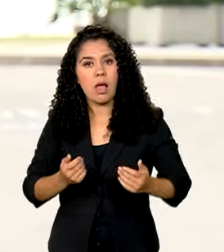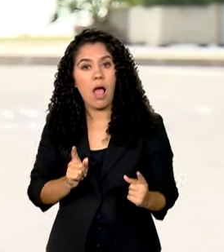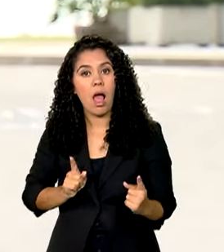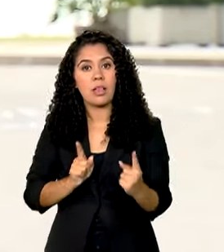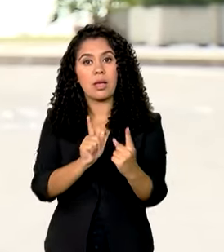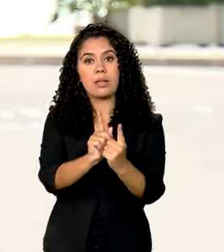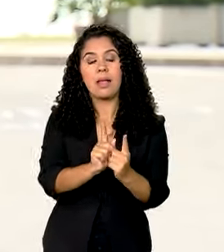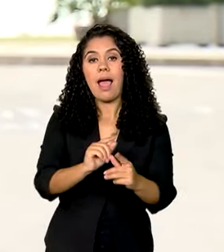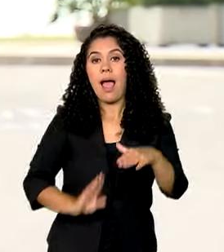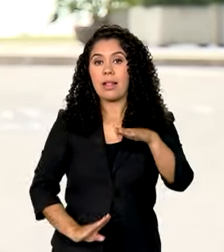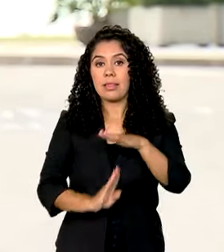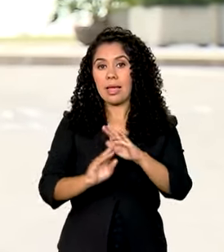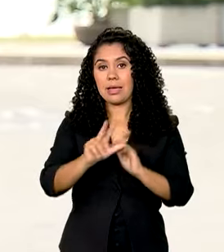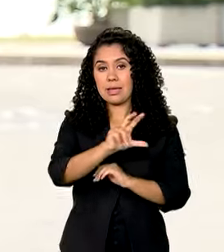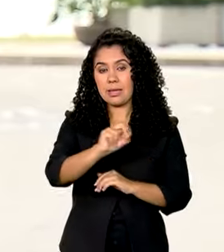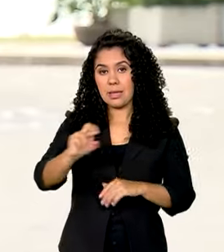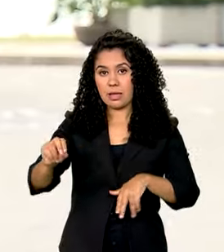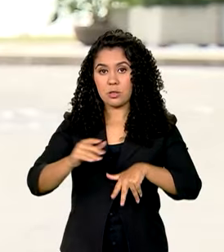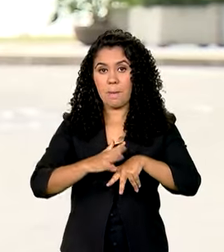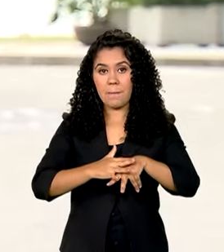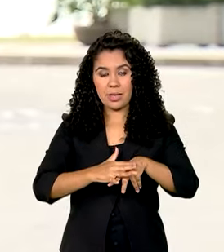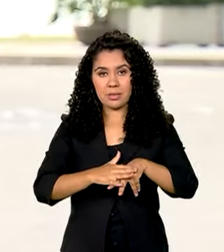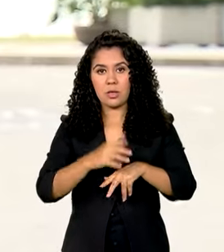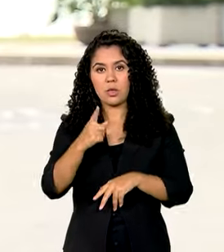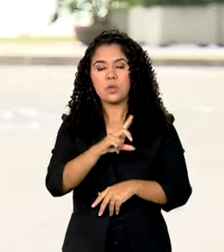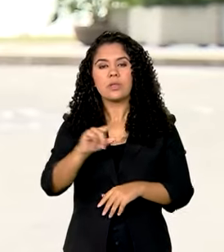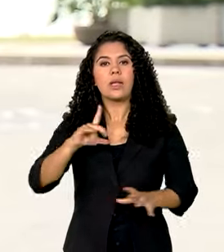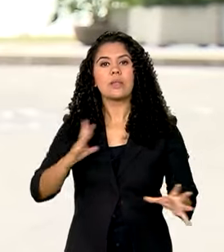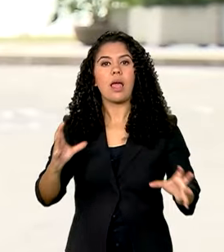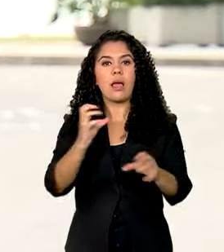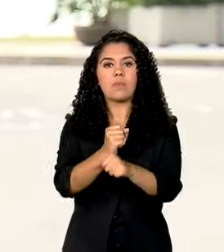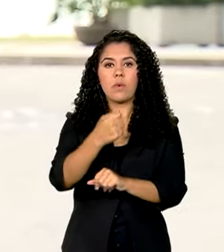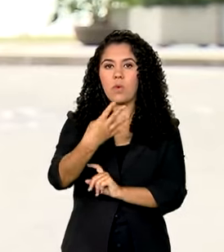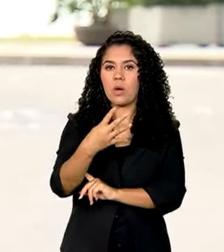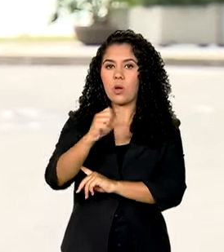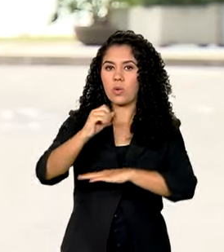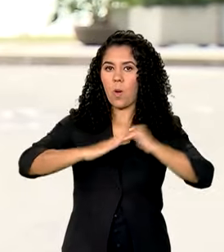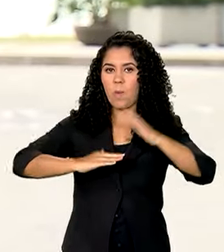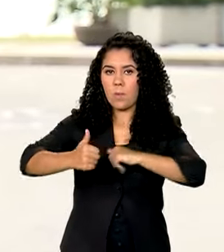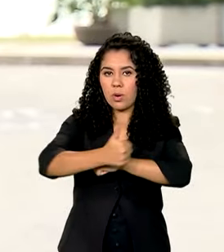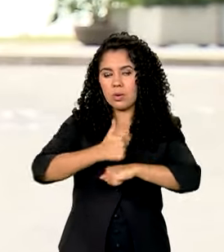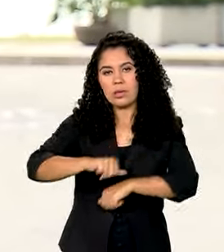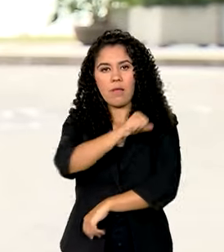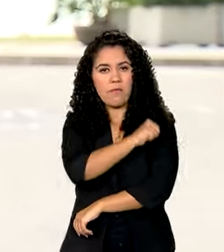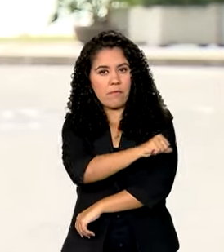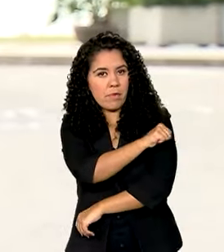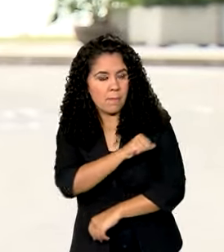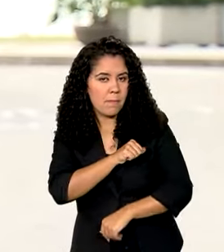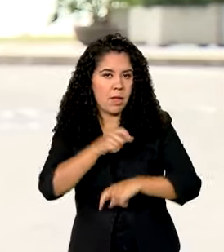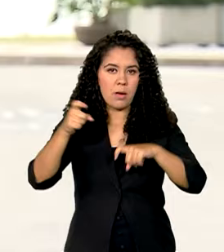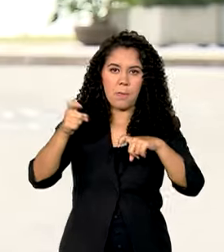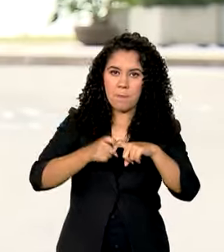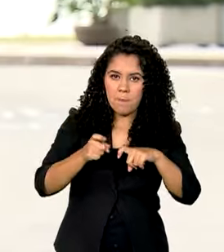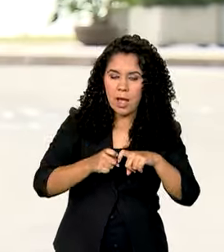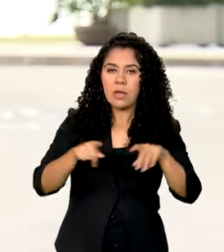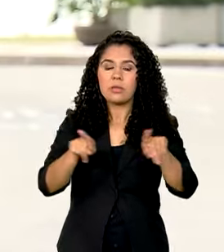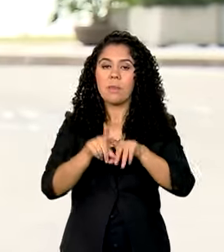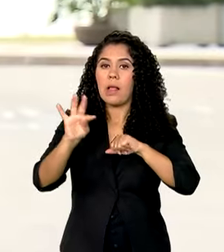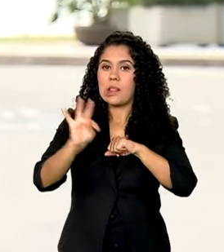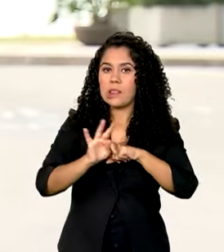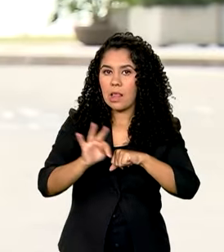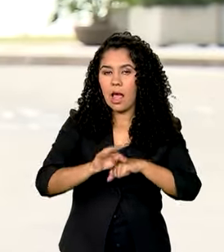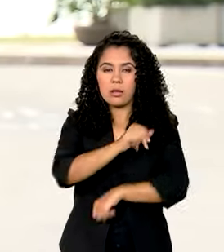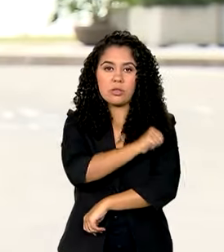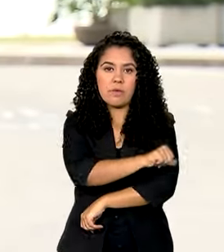por dia. A unidade conta com 48 profissionais, entre médicos, enfermeiros, técnicos de enfermagem. São 40 leitos